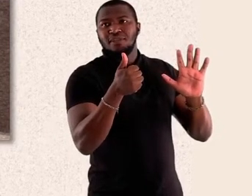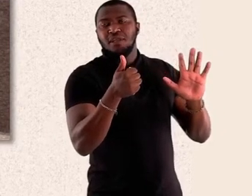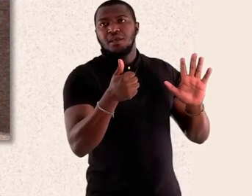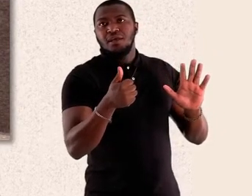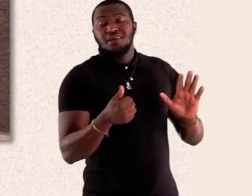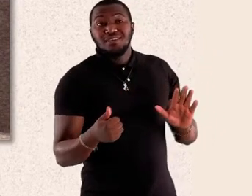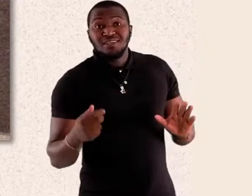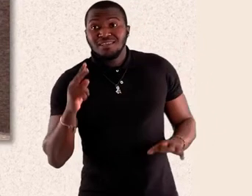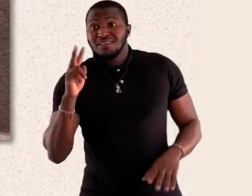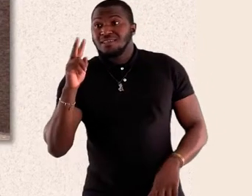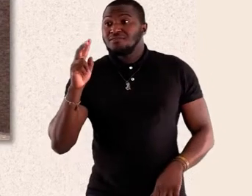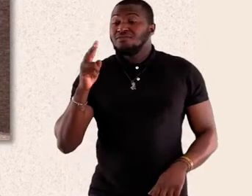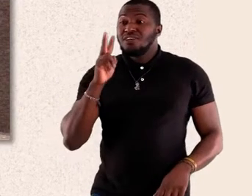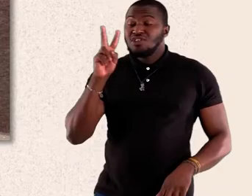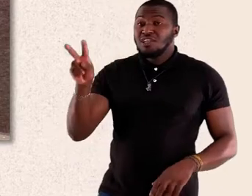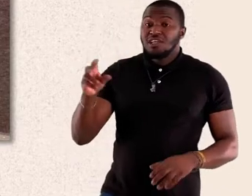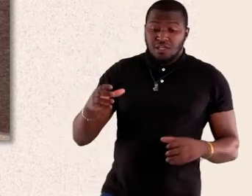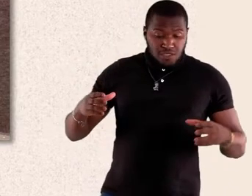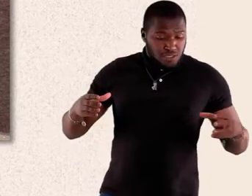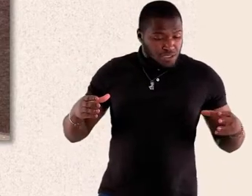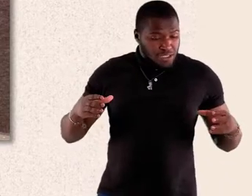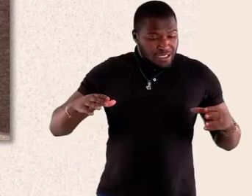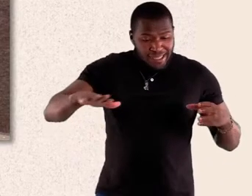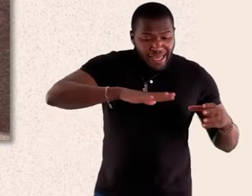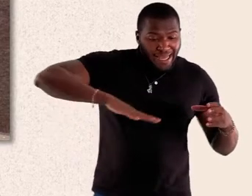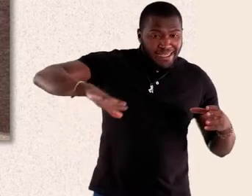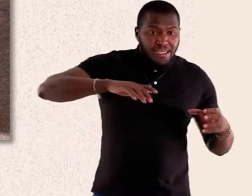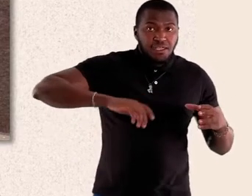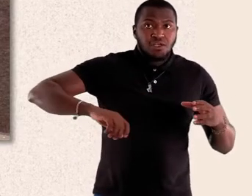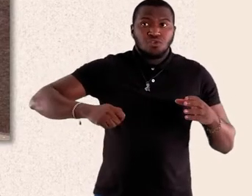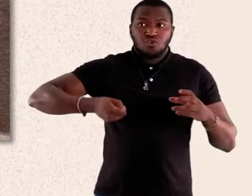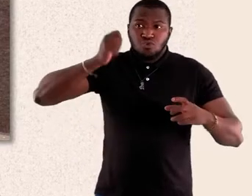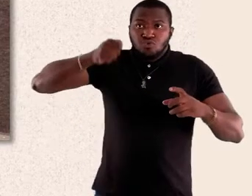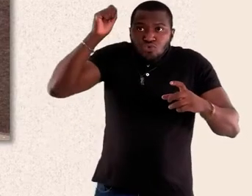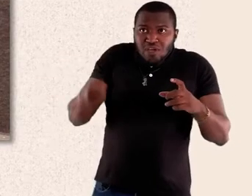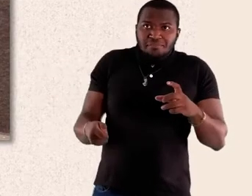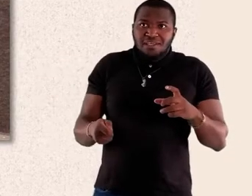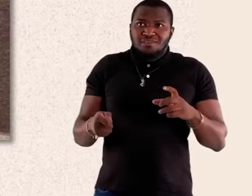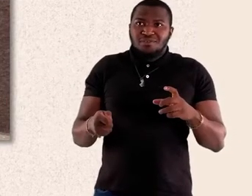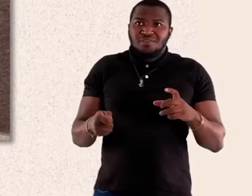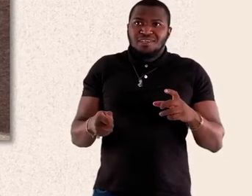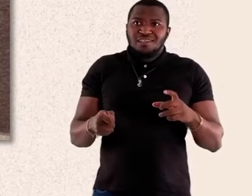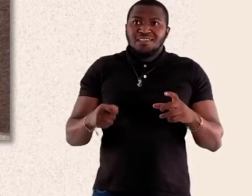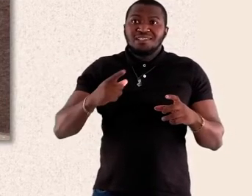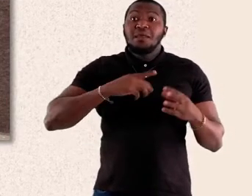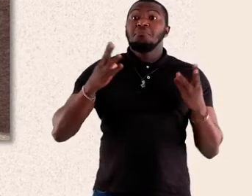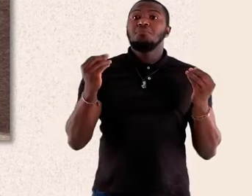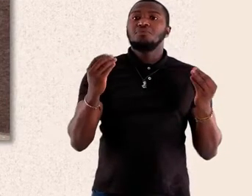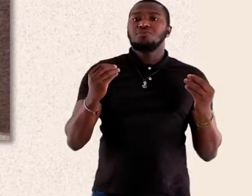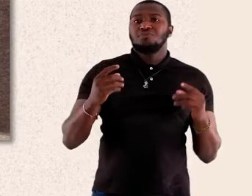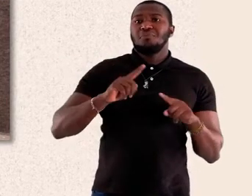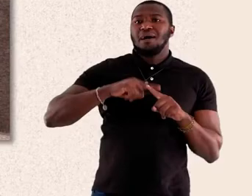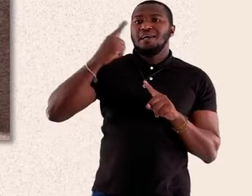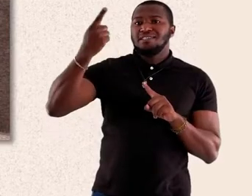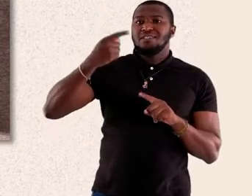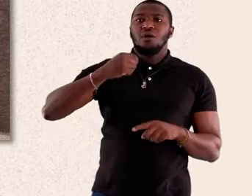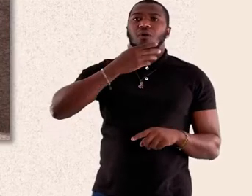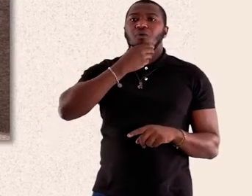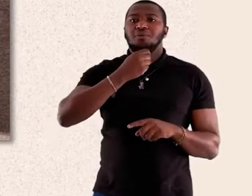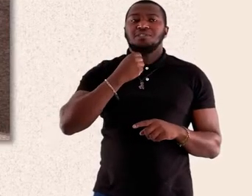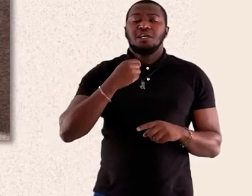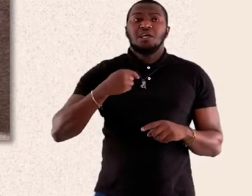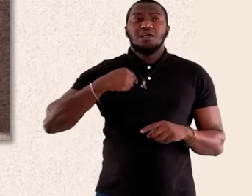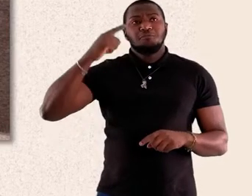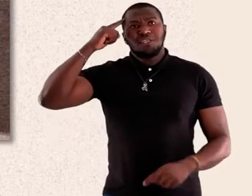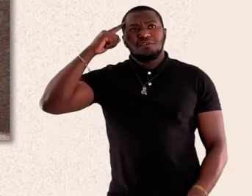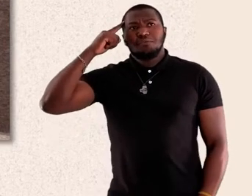espaço Muito masculino então eu achava que eu deveria me importar de acordo com